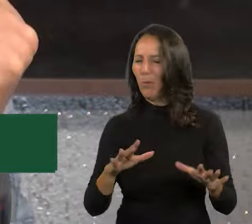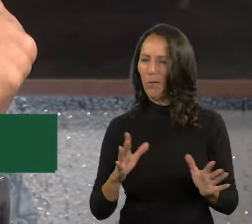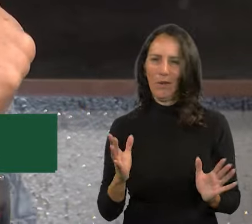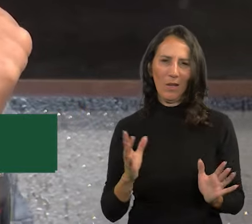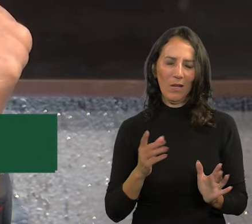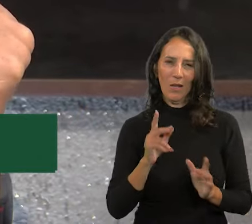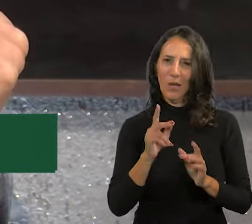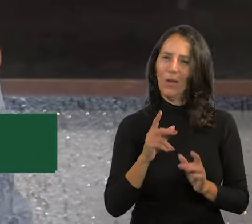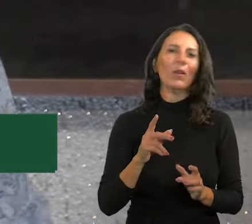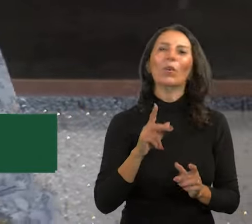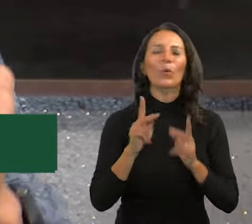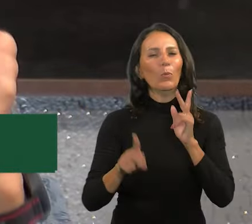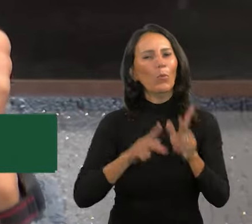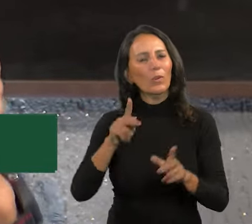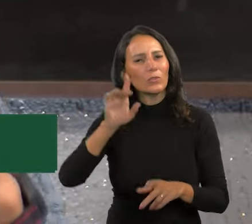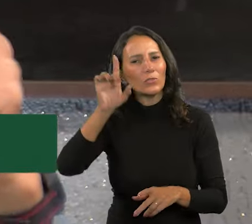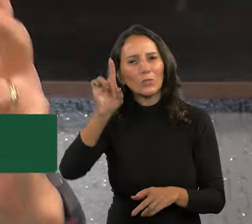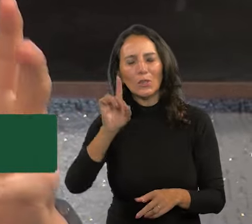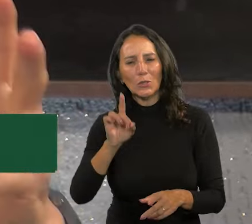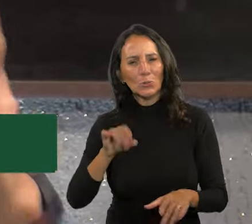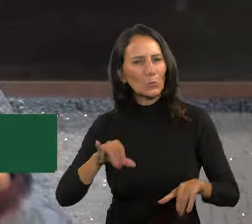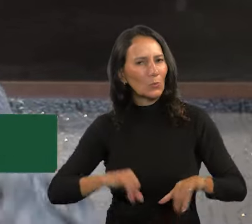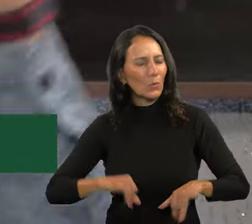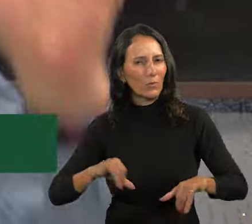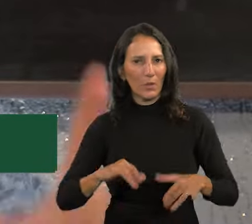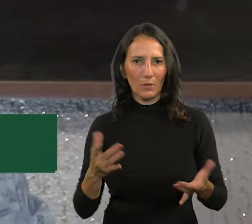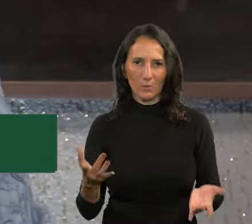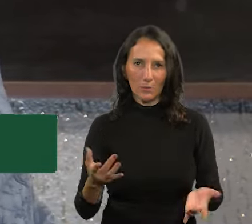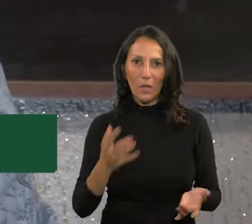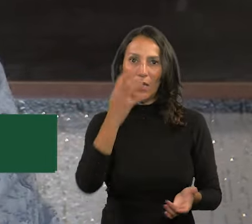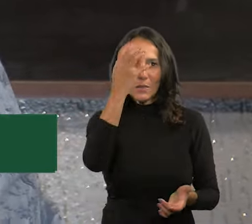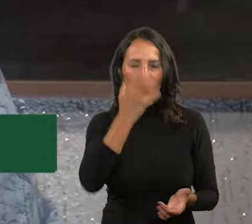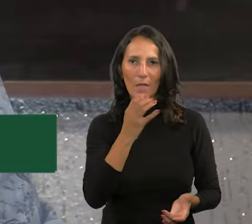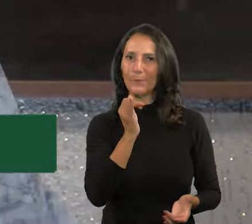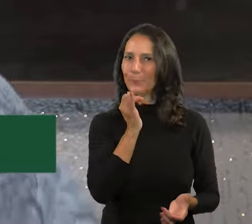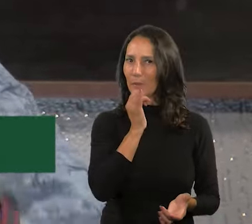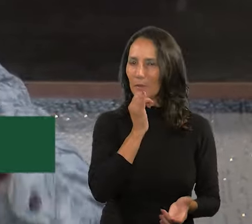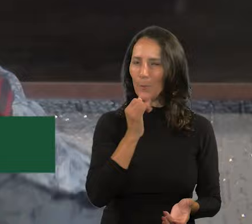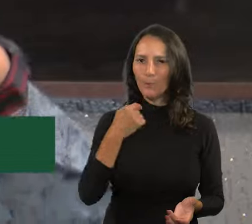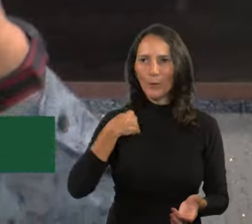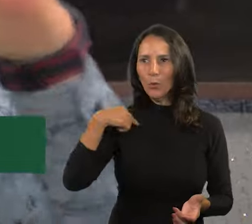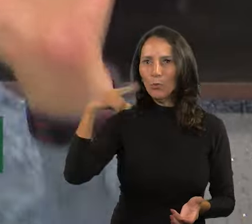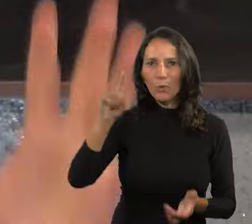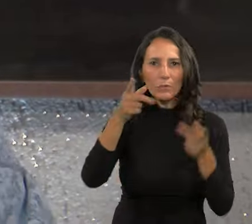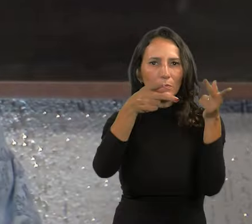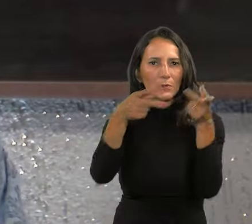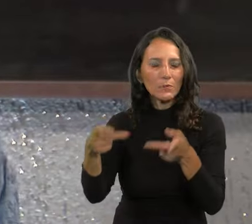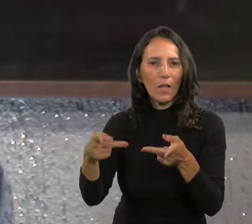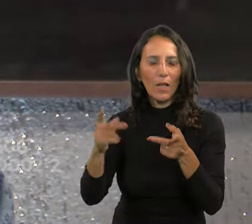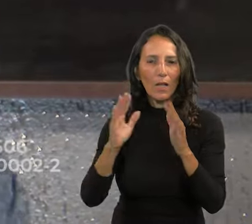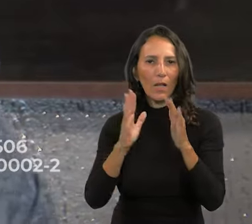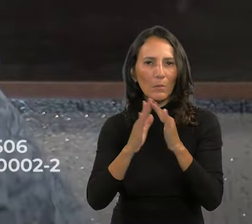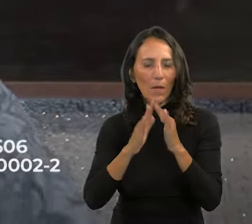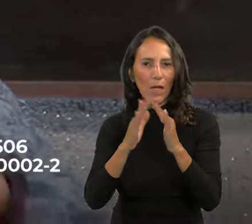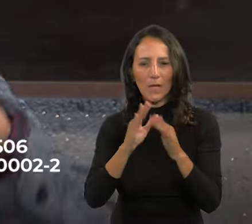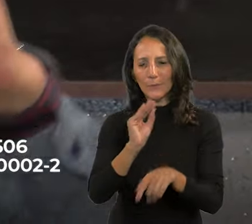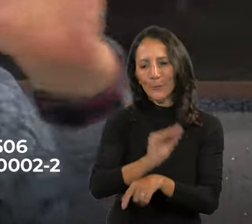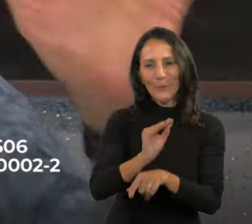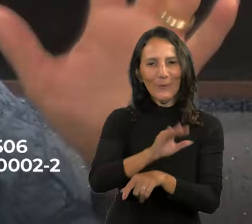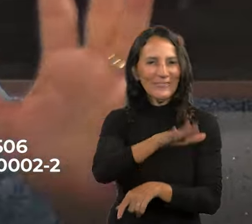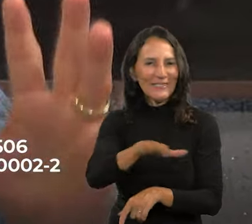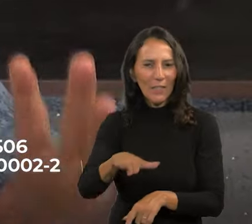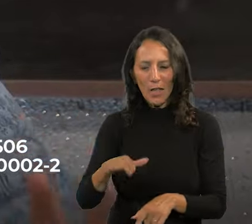sério que vamos dizer que eu vá numa creche. Aí chego lá, eu vou me condoer, eu vou ver